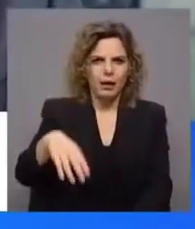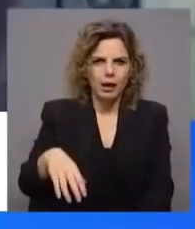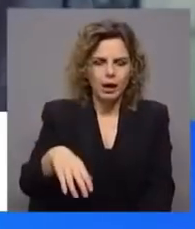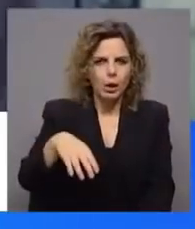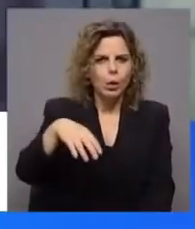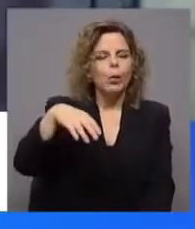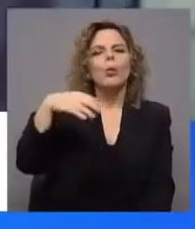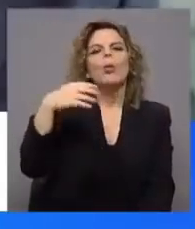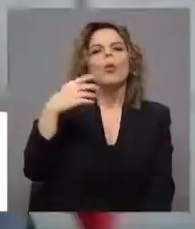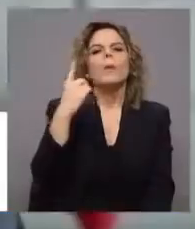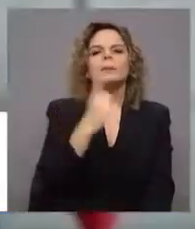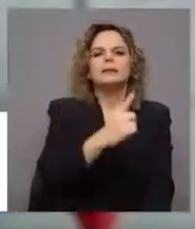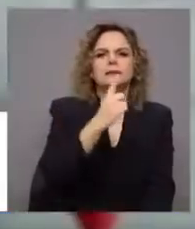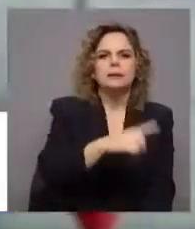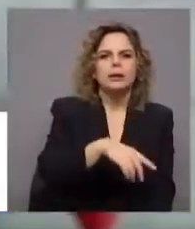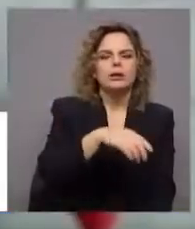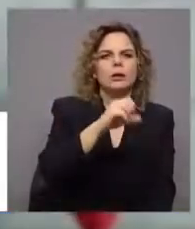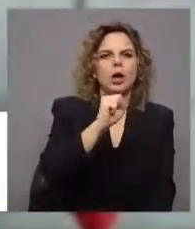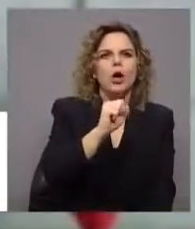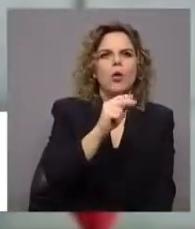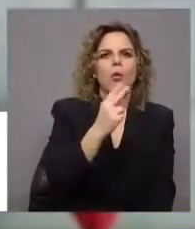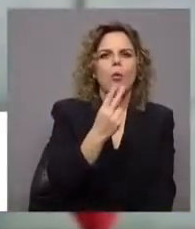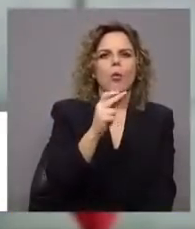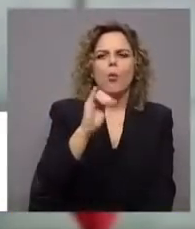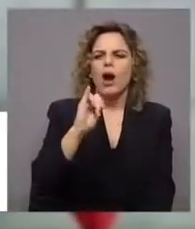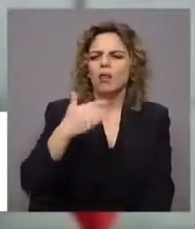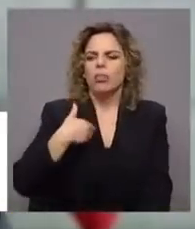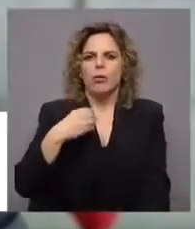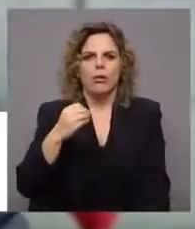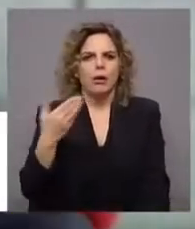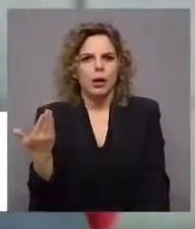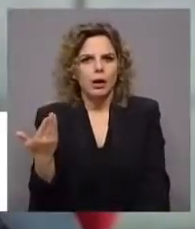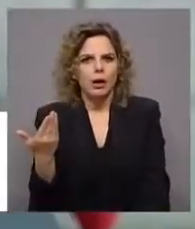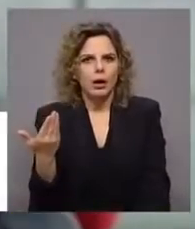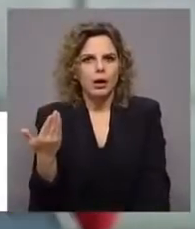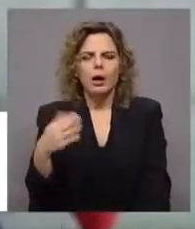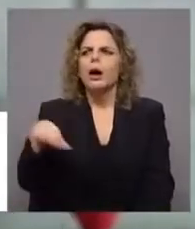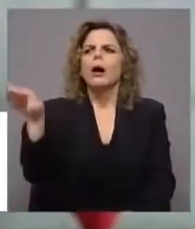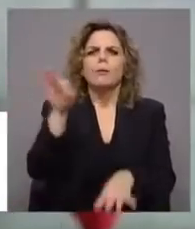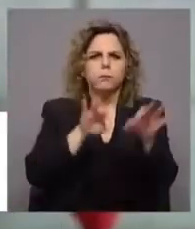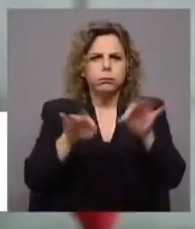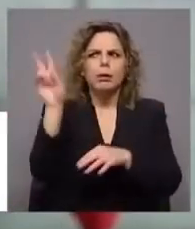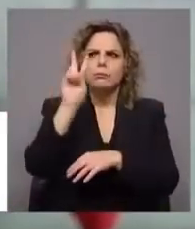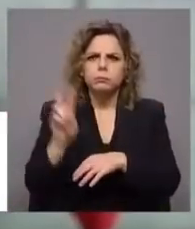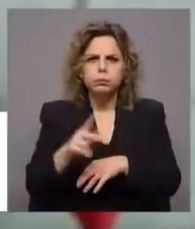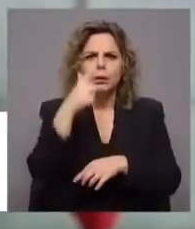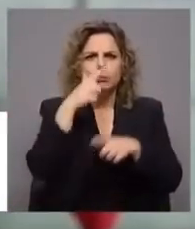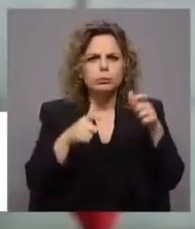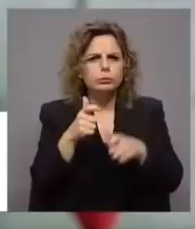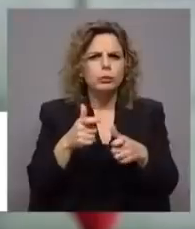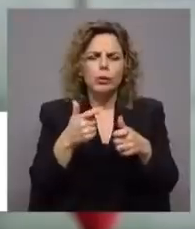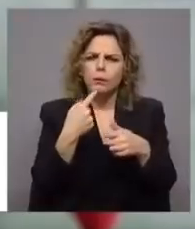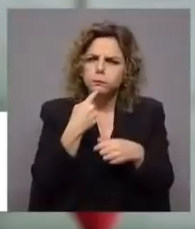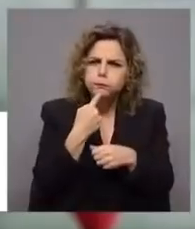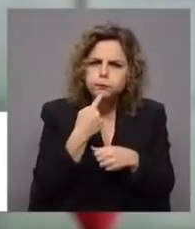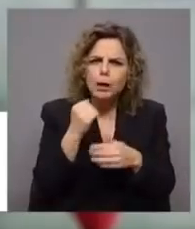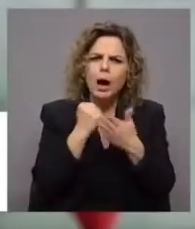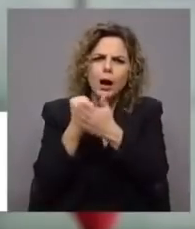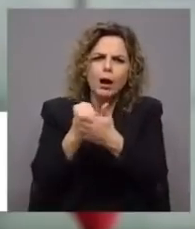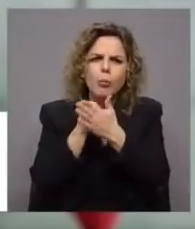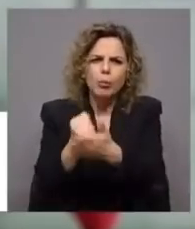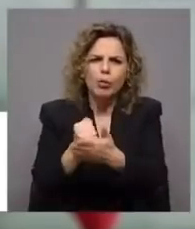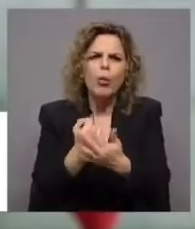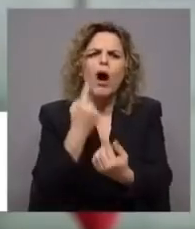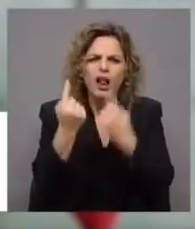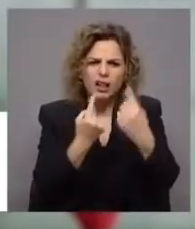Guaidó. Com todos os defeitos, teve uma eleição na Venezuela que foi acompanhada por muita gente do mundo e ninguém